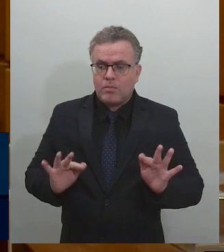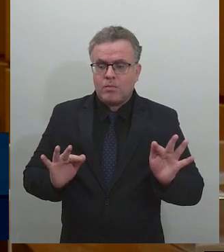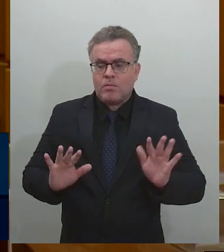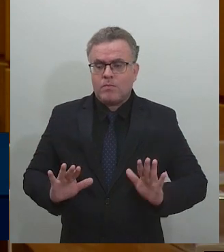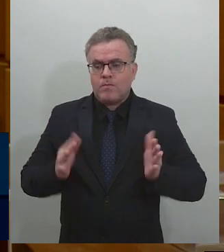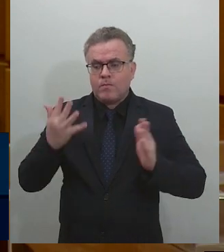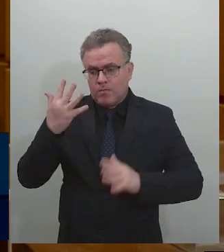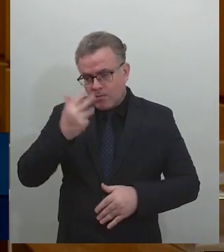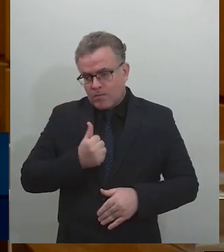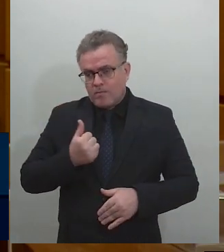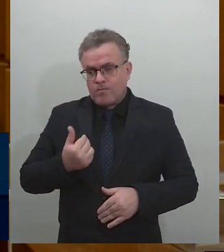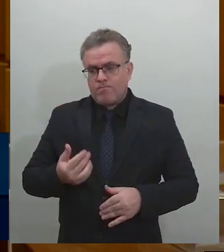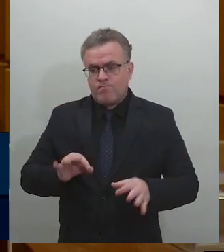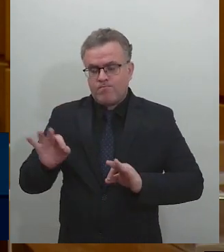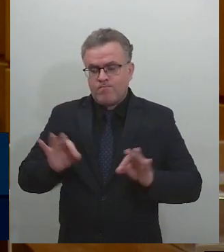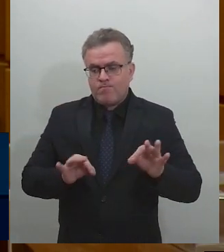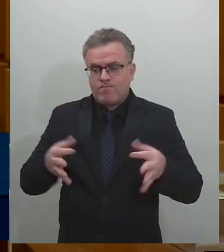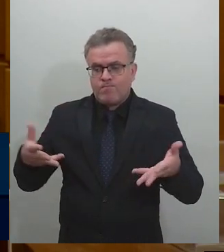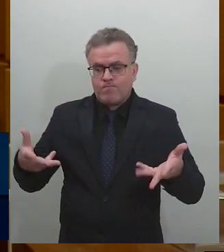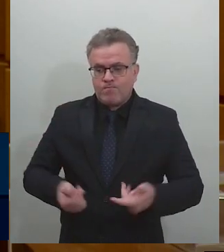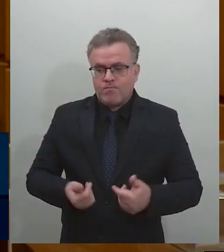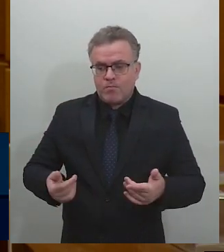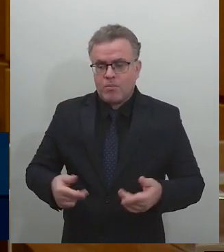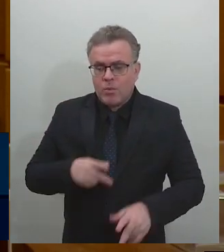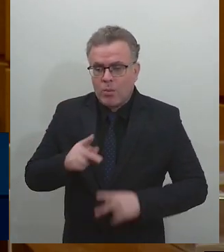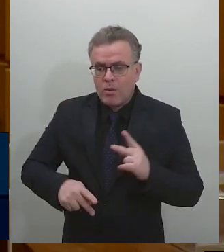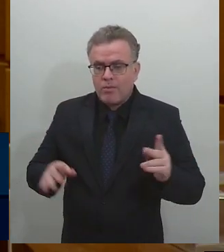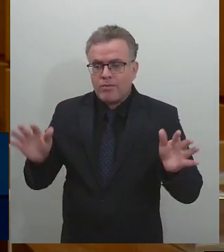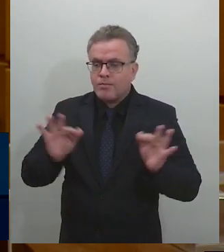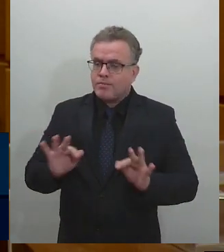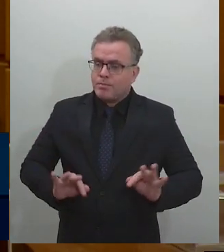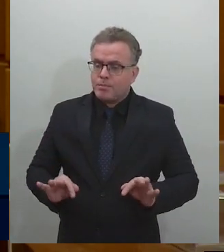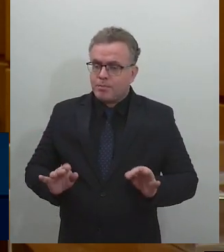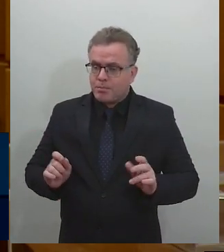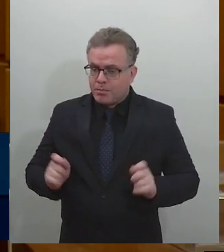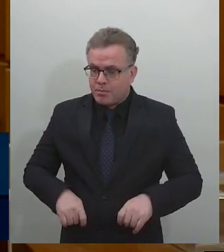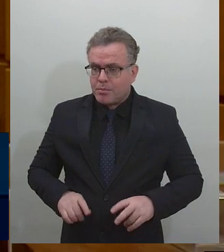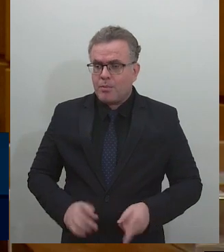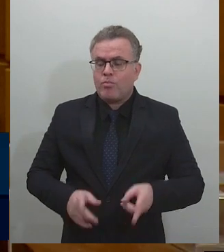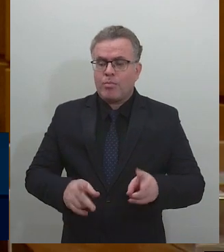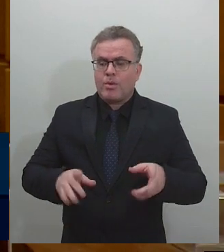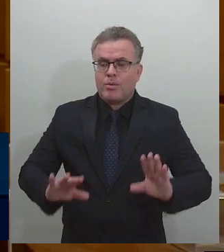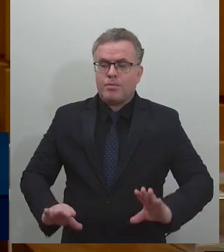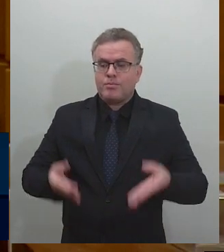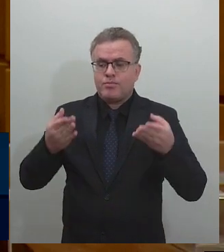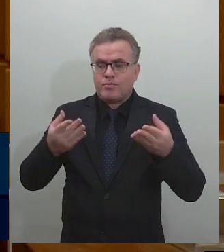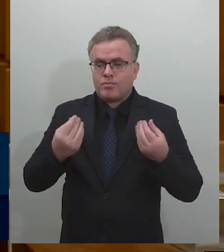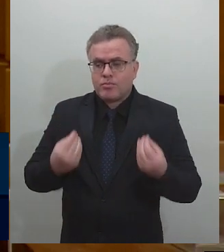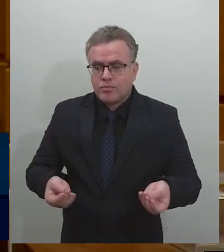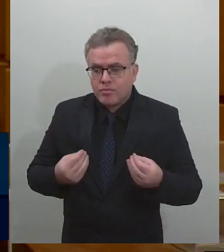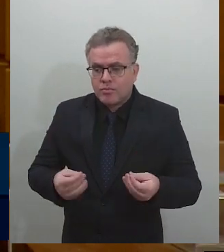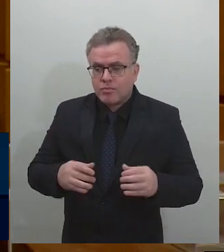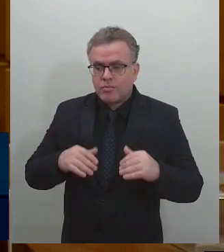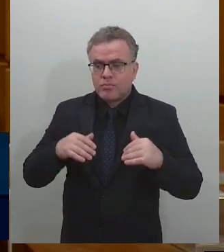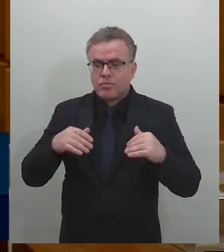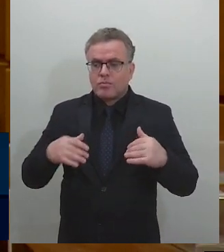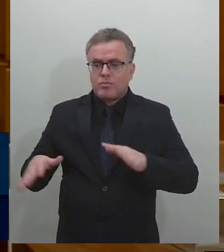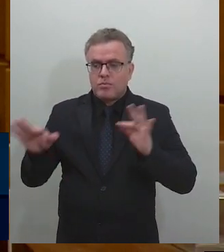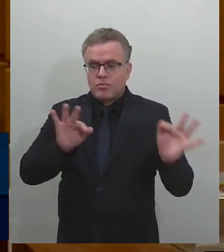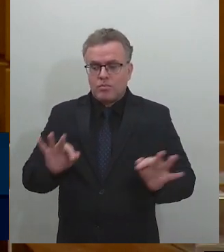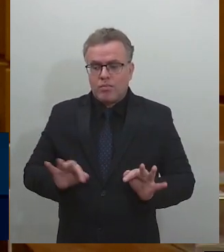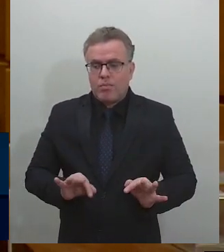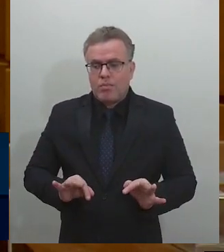povo feliz. Disseram que nunca tinham visto uma festa desse porte. Então, que felicidade poder participar. E também quero